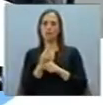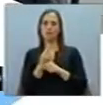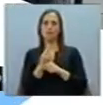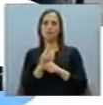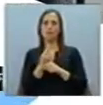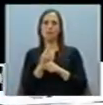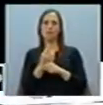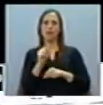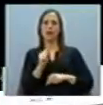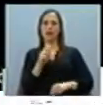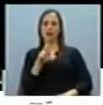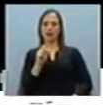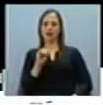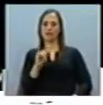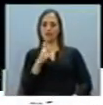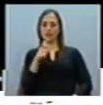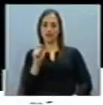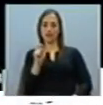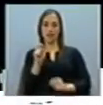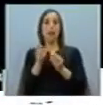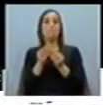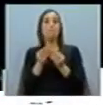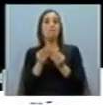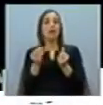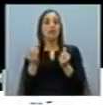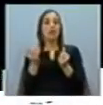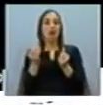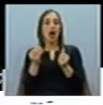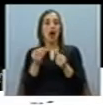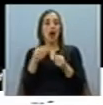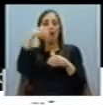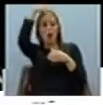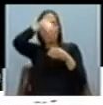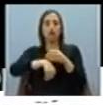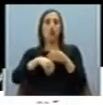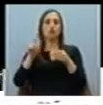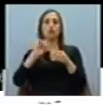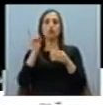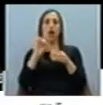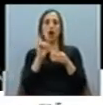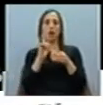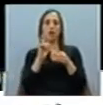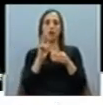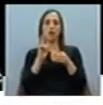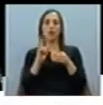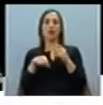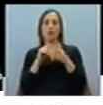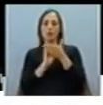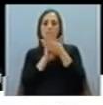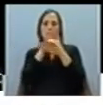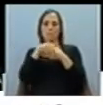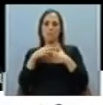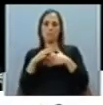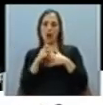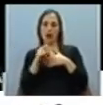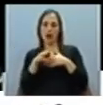um material que boiou, digamos assim, não se afundou precisamente depois do magma se ter arrefecido ao longo do